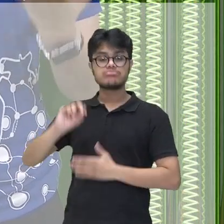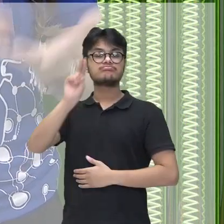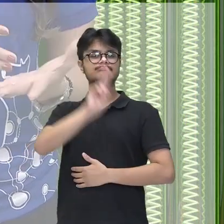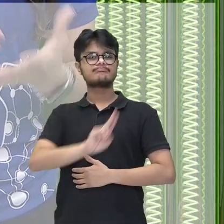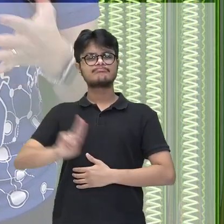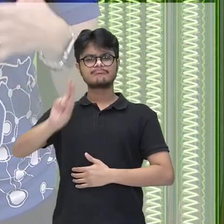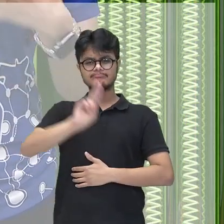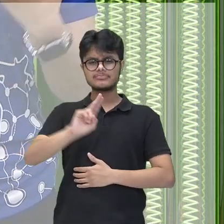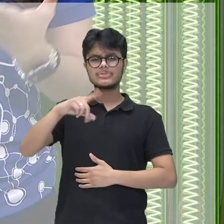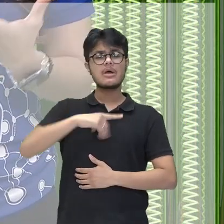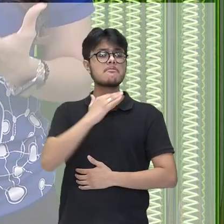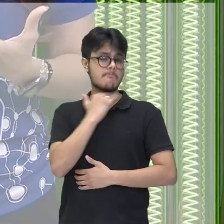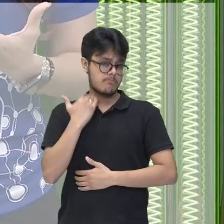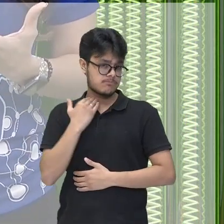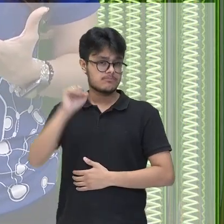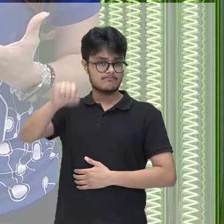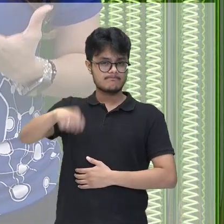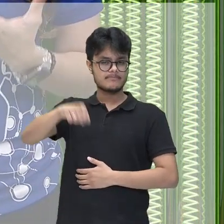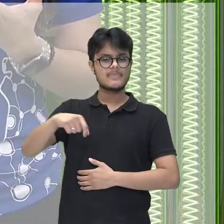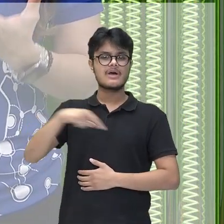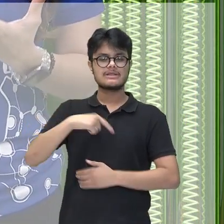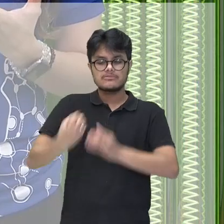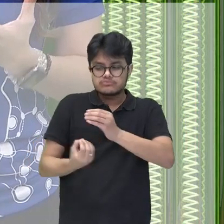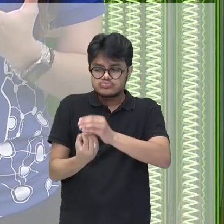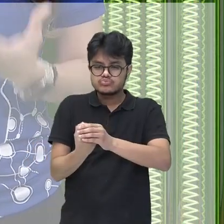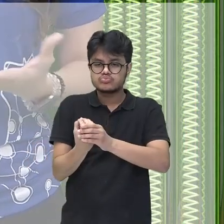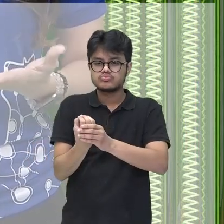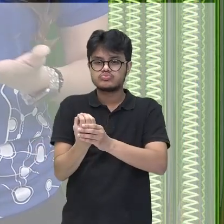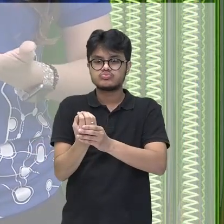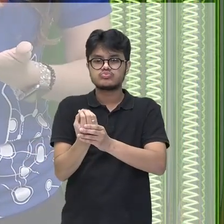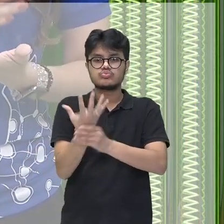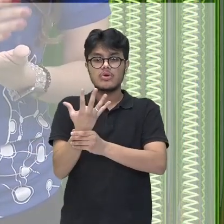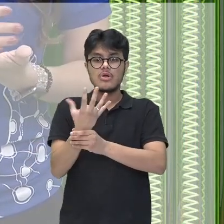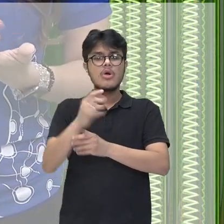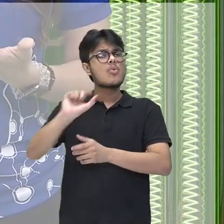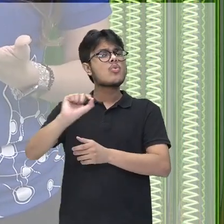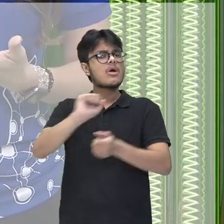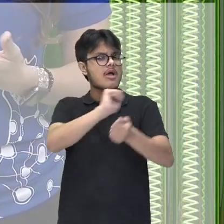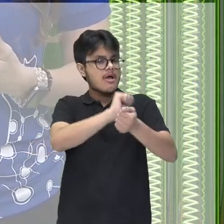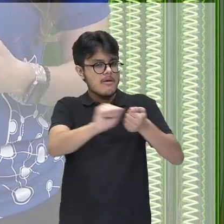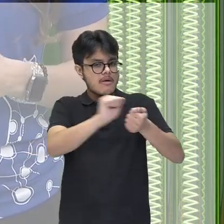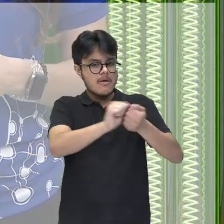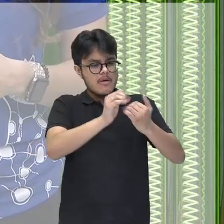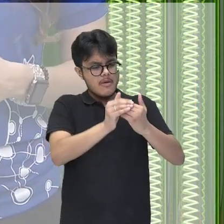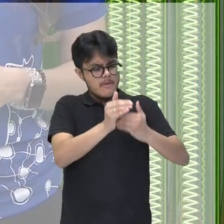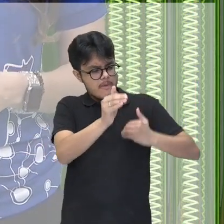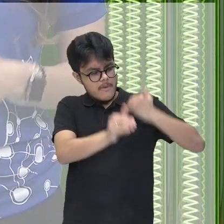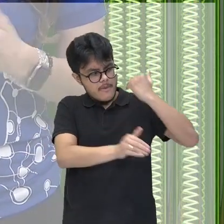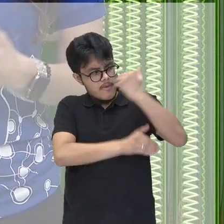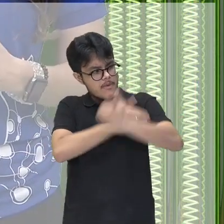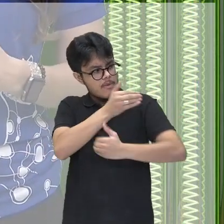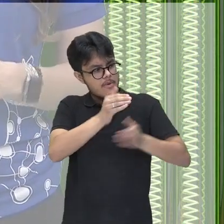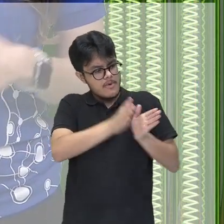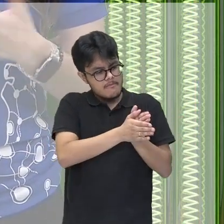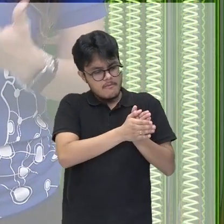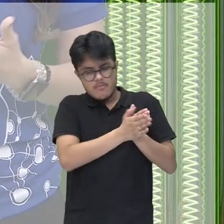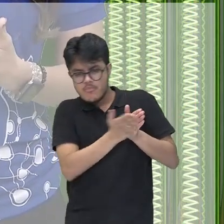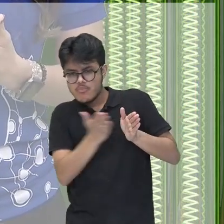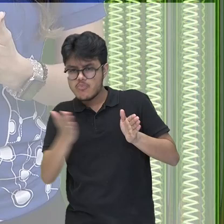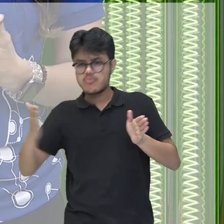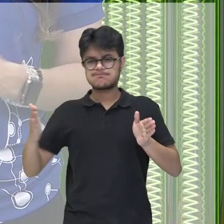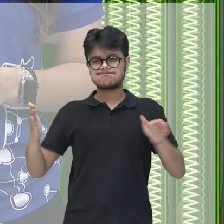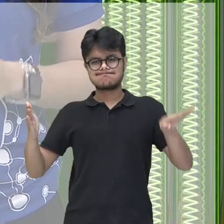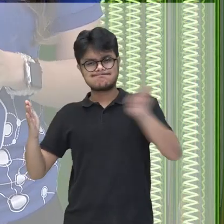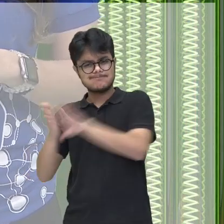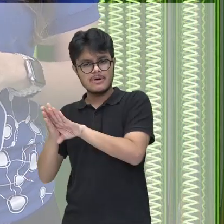que morreu e formou esse carvão mineral ao longo desses milhões de anos. Mas nós temos